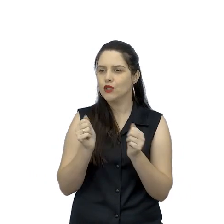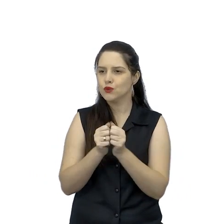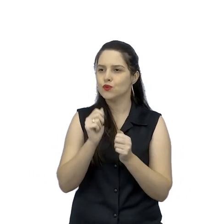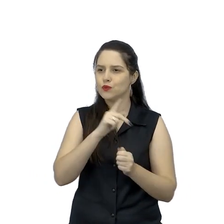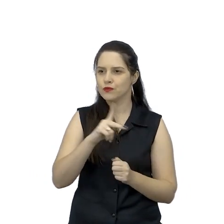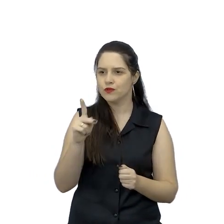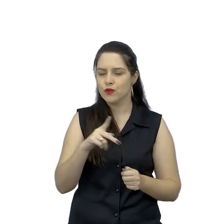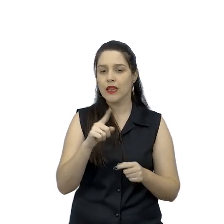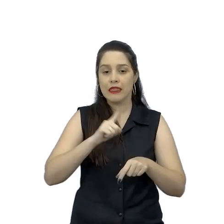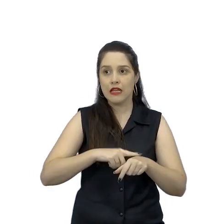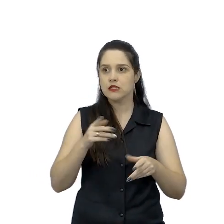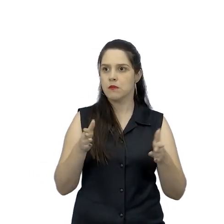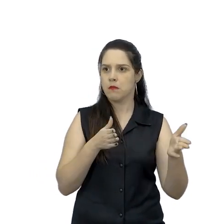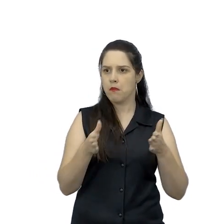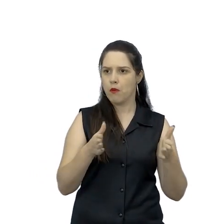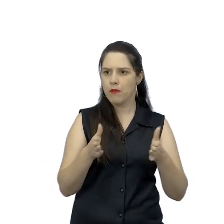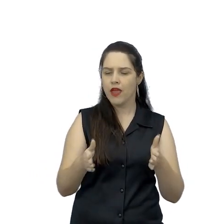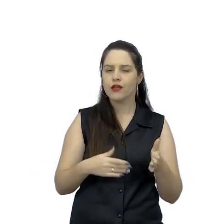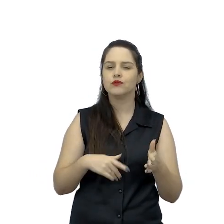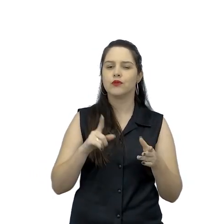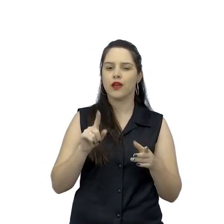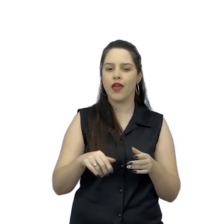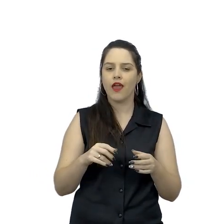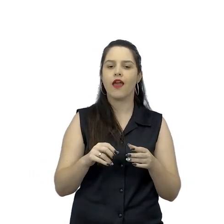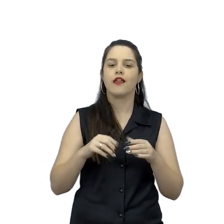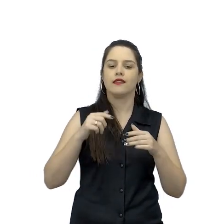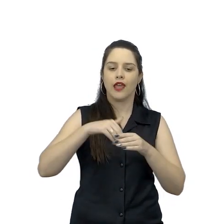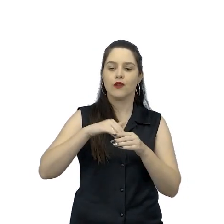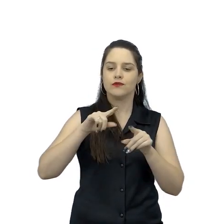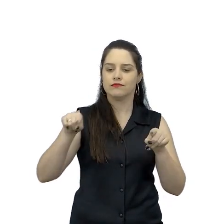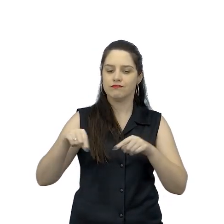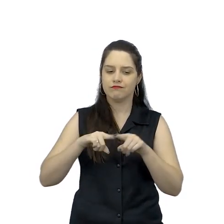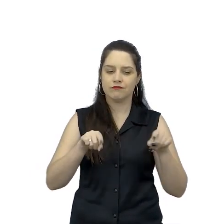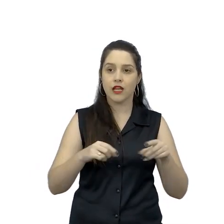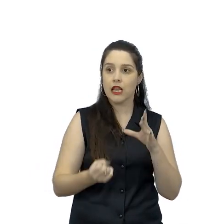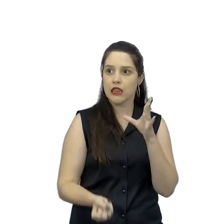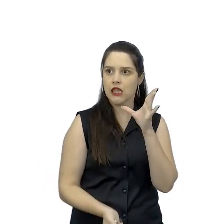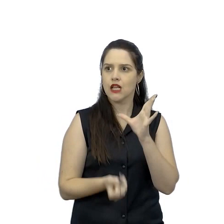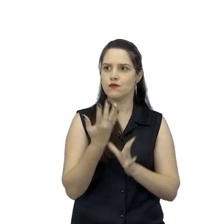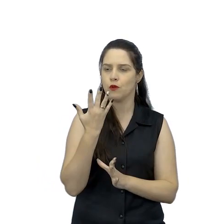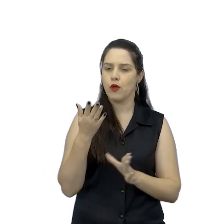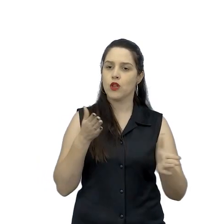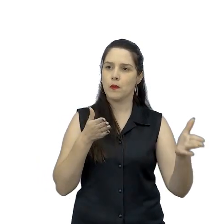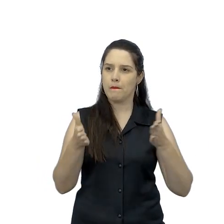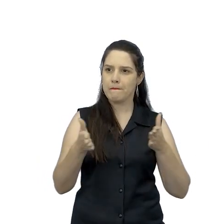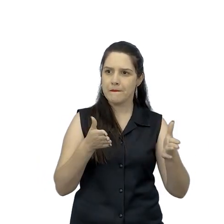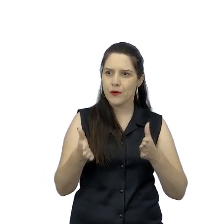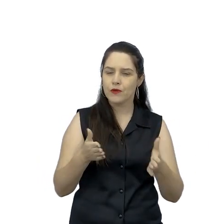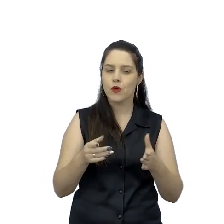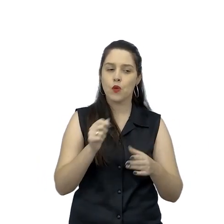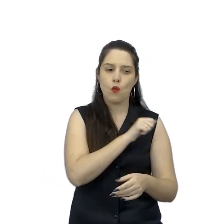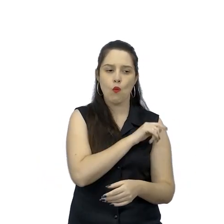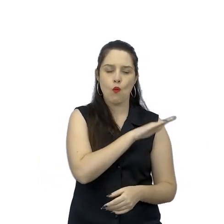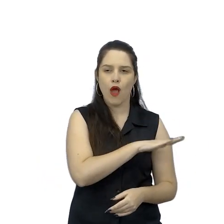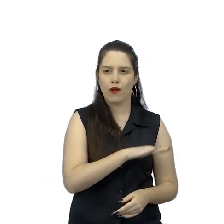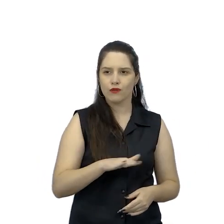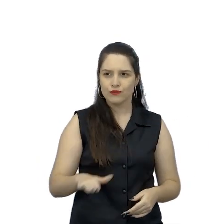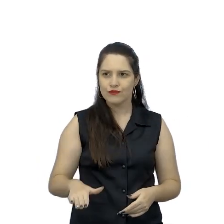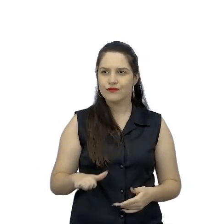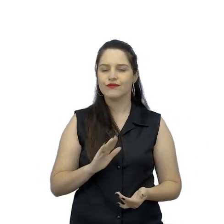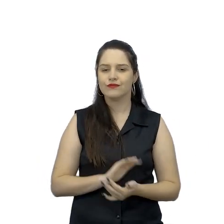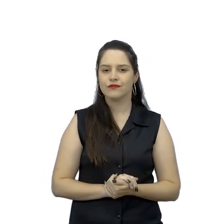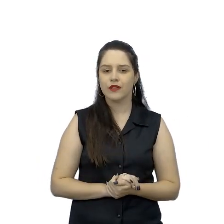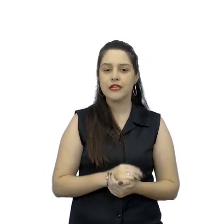e esse momento, depois na socialização, enriquece a aula, transforma o momento e faz com que o aluno